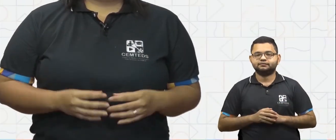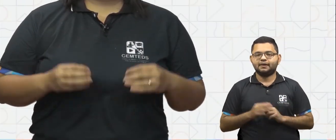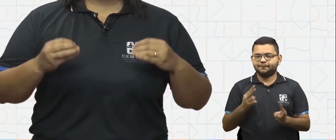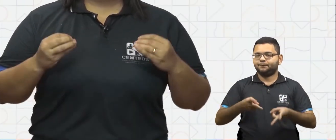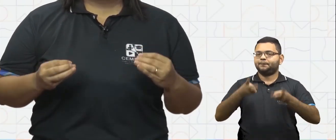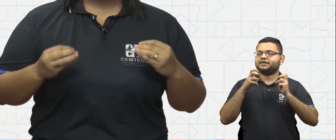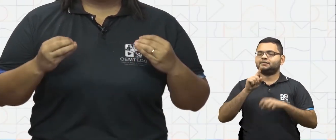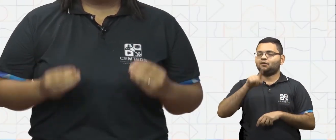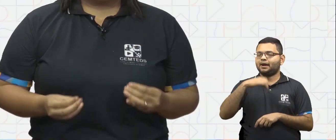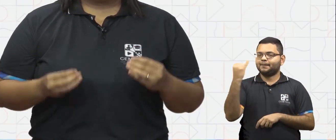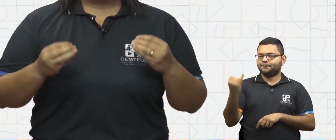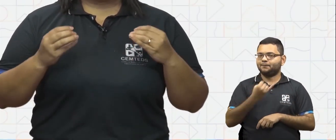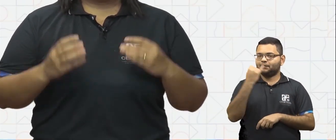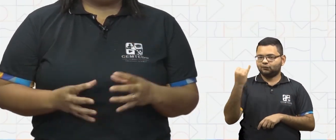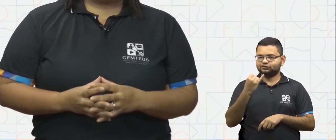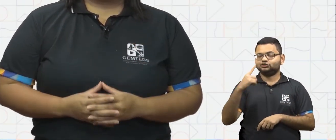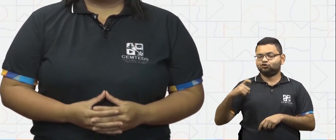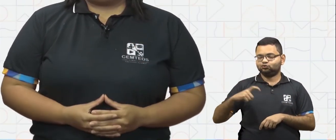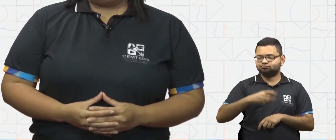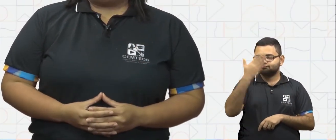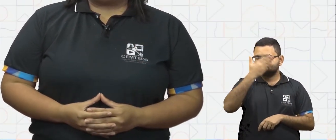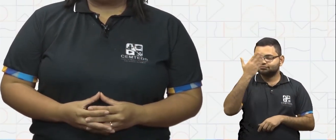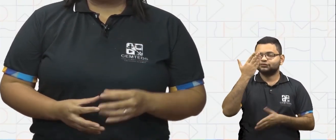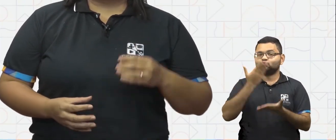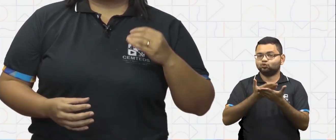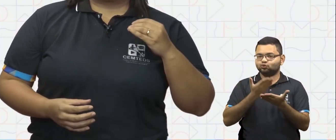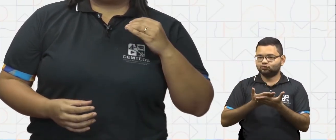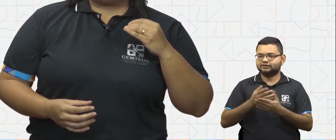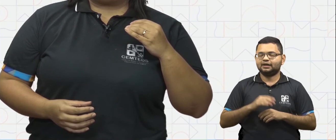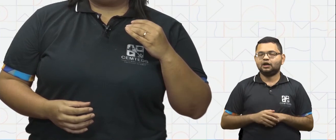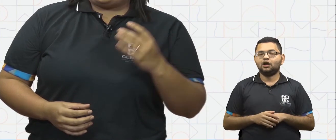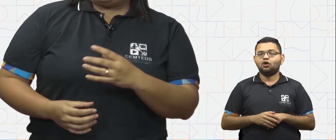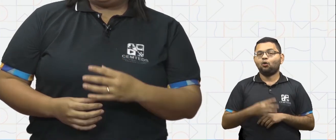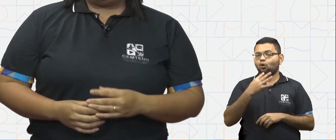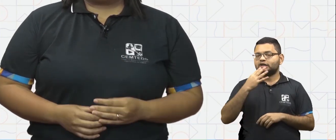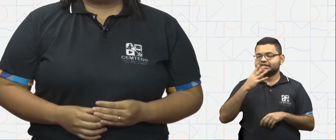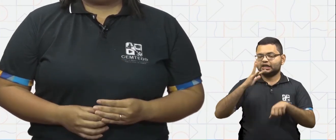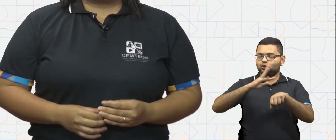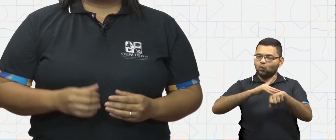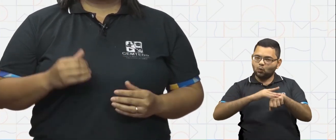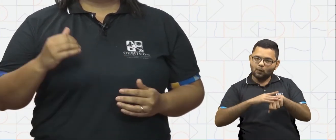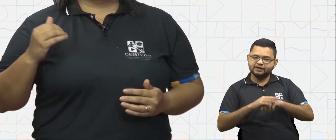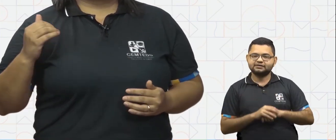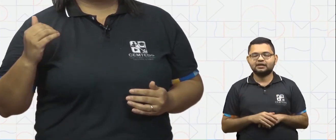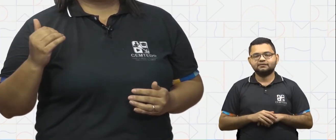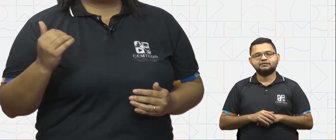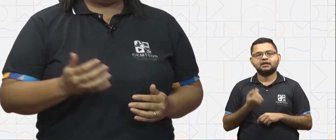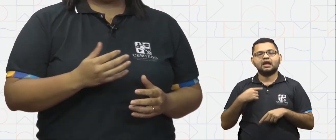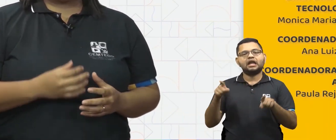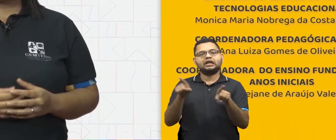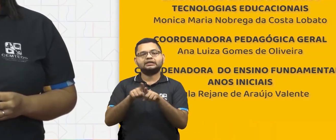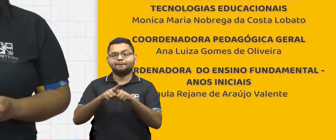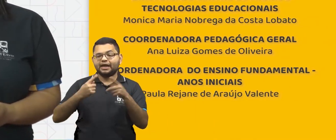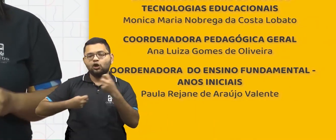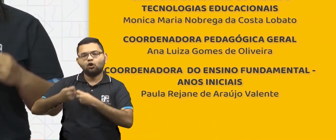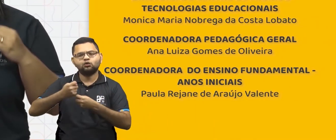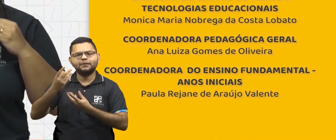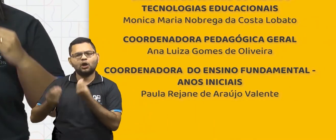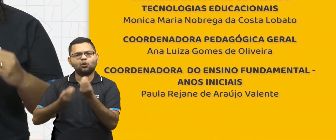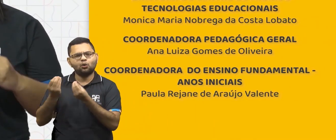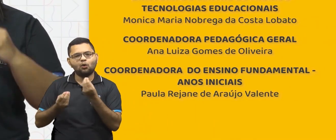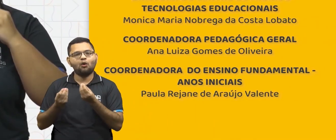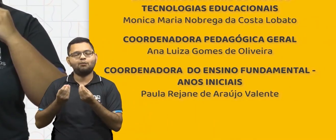Viu como é muito importante estudar os micro-organismos para conhecer as doenças relacionadas, os potenciais econômicos